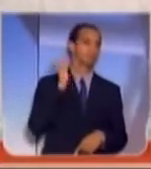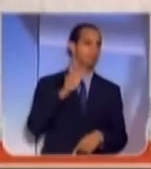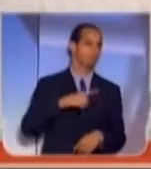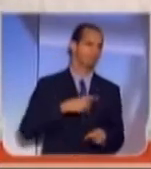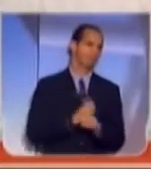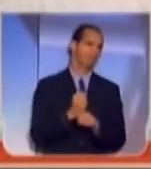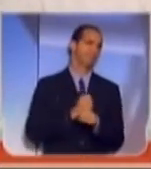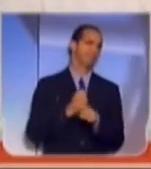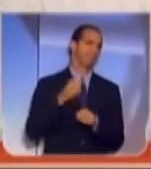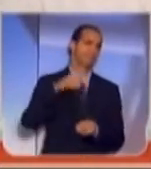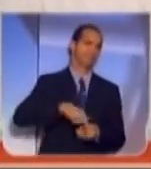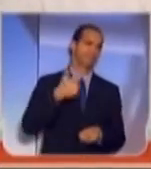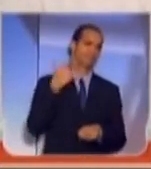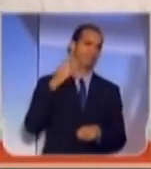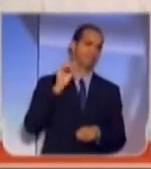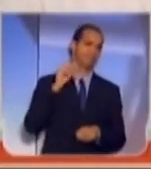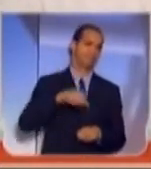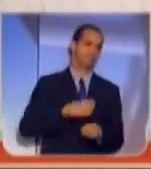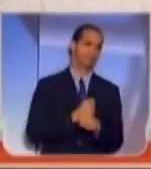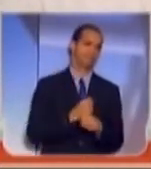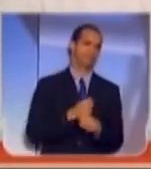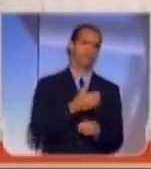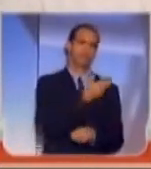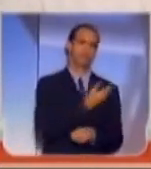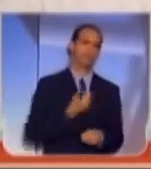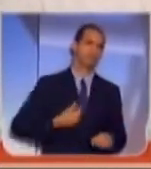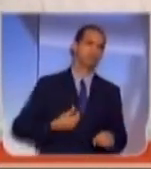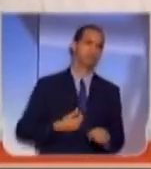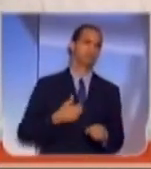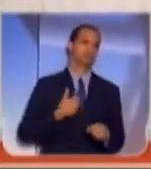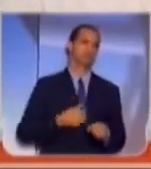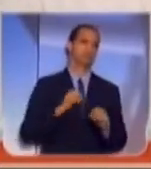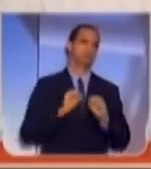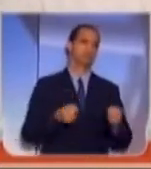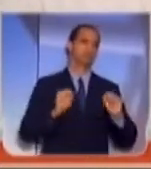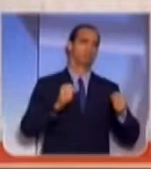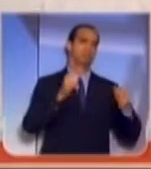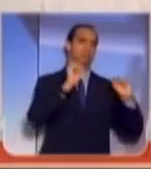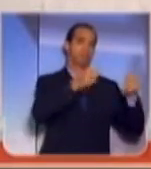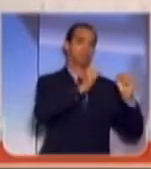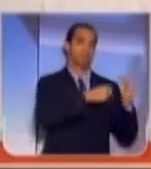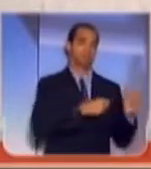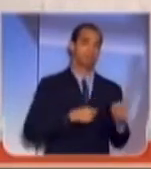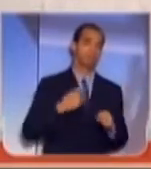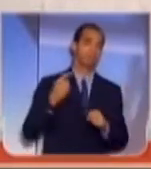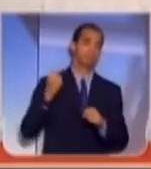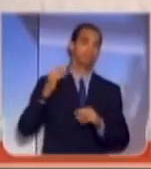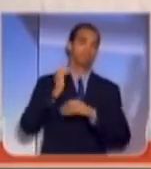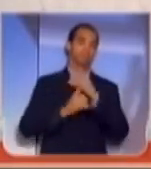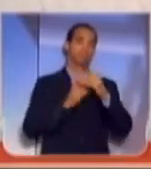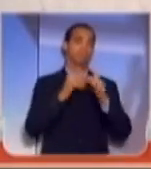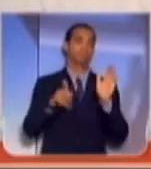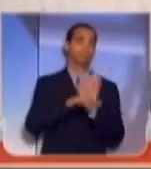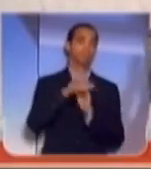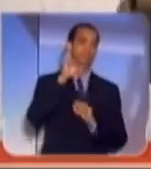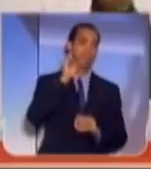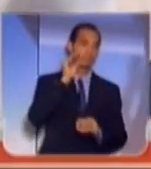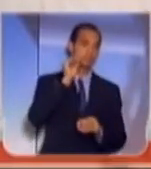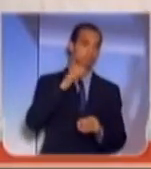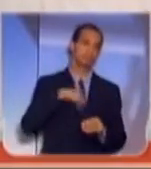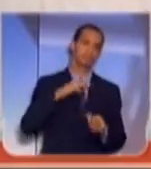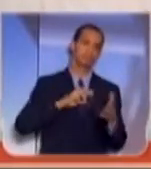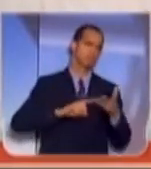que já está 20 anos aqui no governo do estado destruindo de a prisão das carreiras profissionais